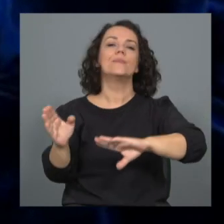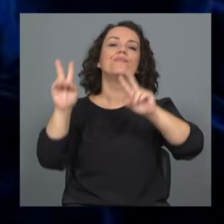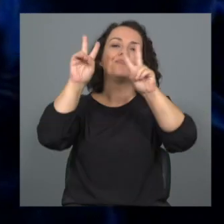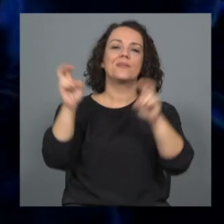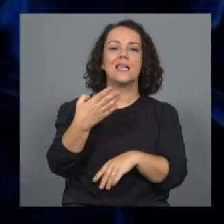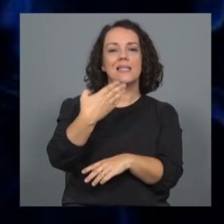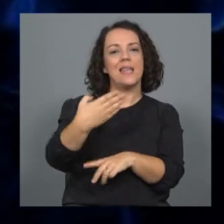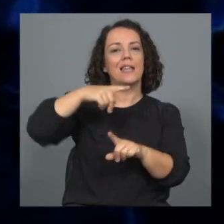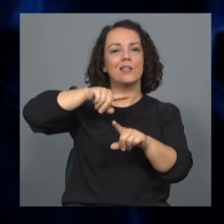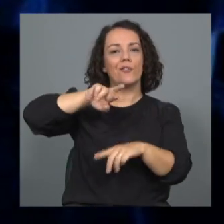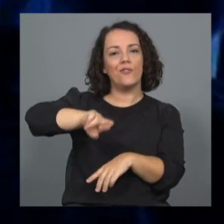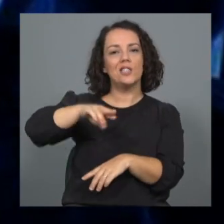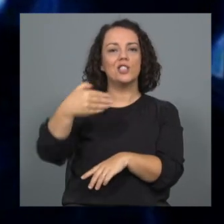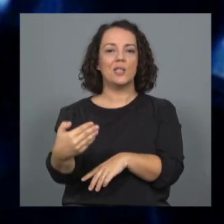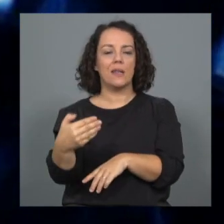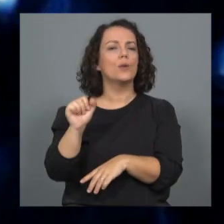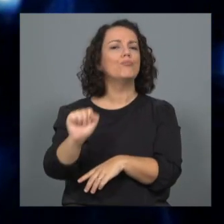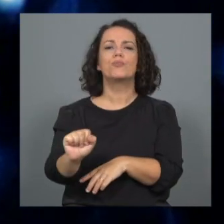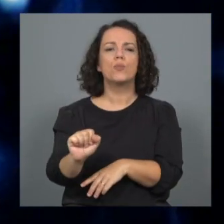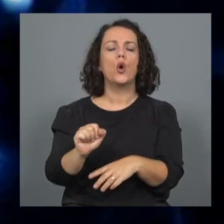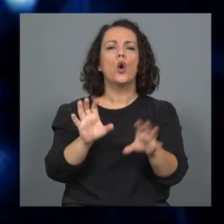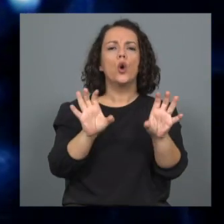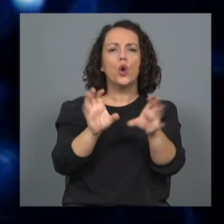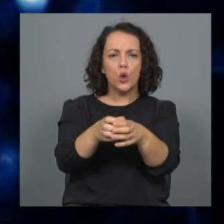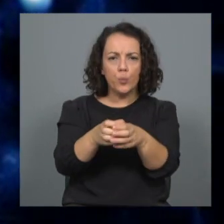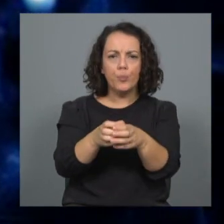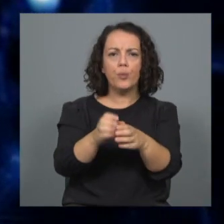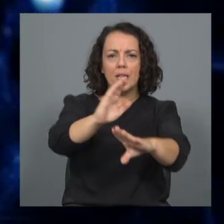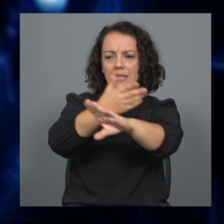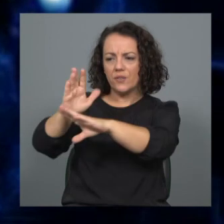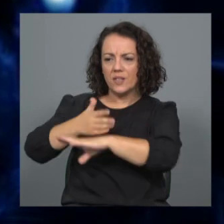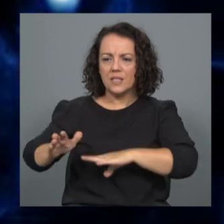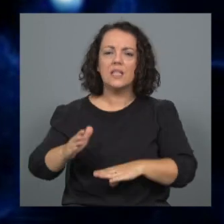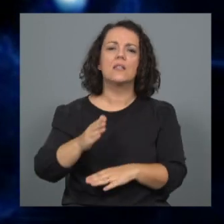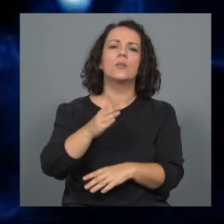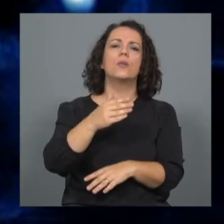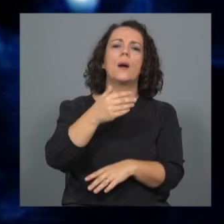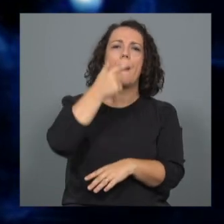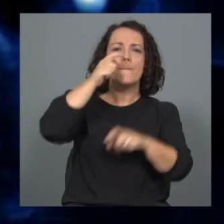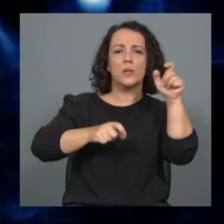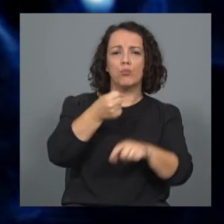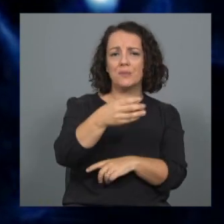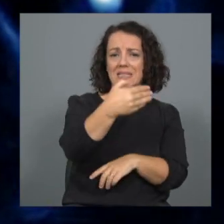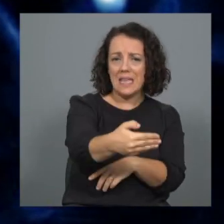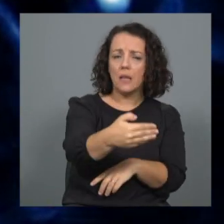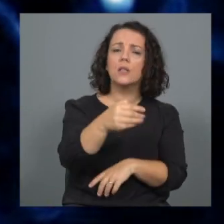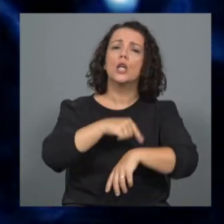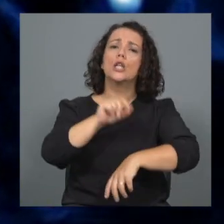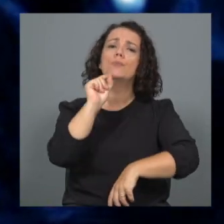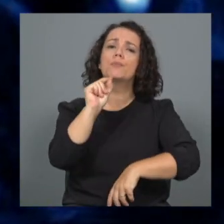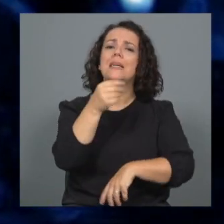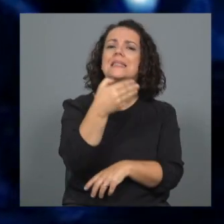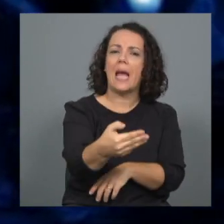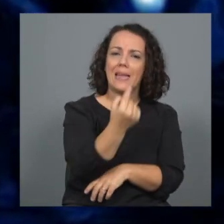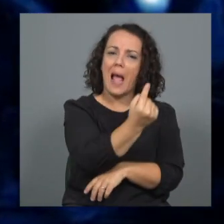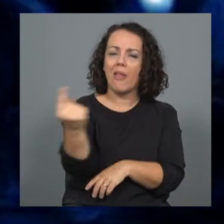porque vão ser grupos divididos por 7 pessoas que falarão cada uma só 7 minutos. Portanto, numa lógica mais dinâmica,